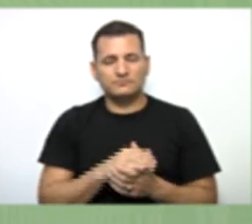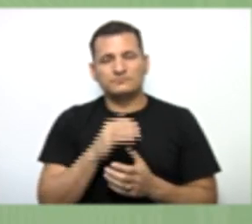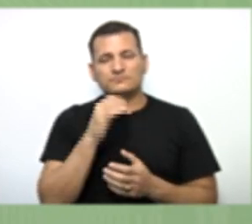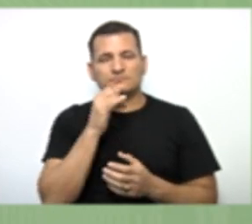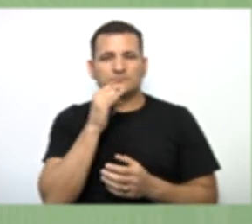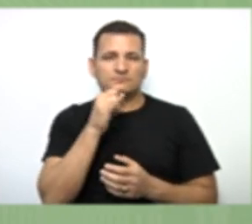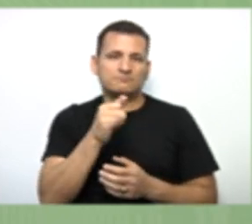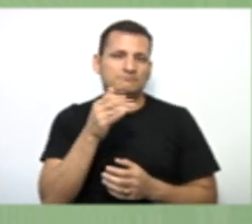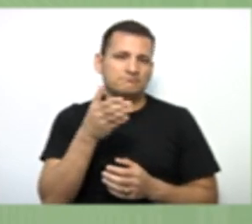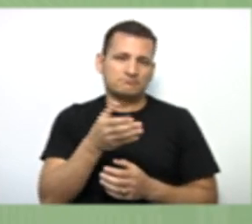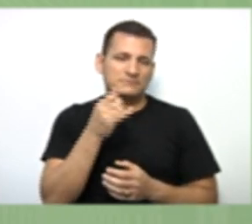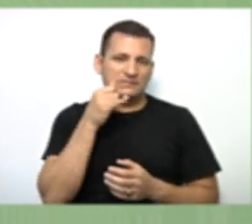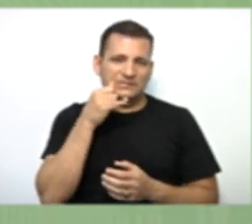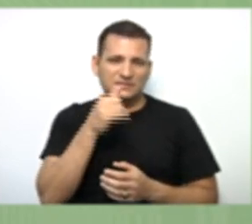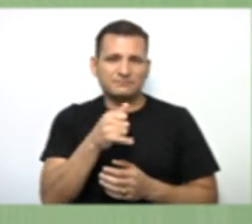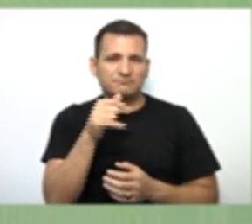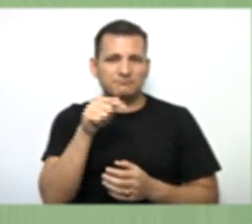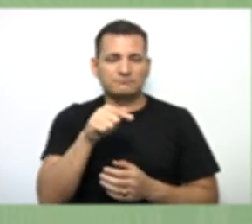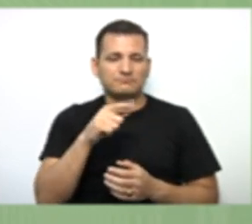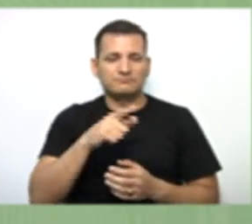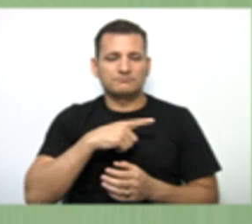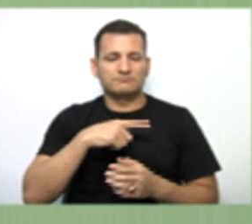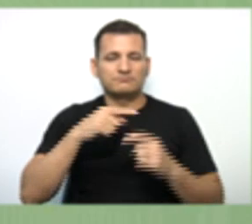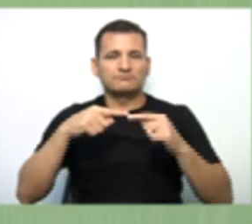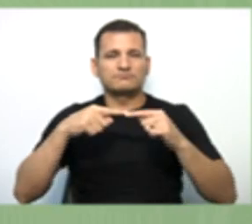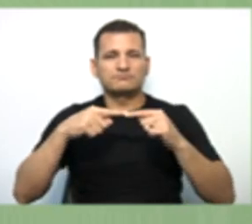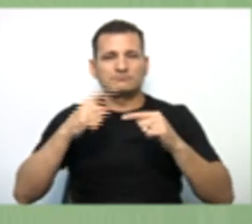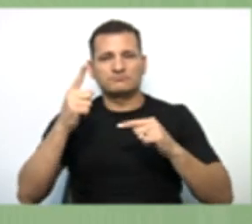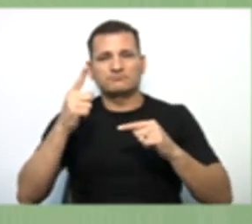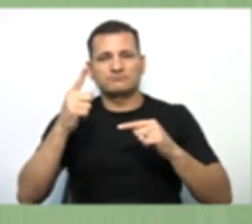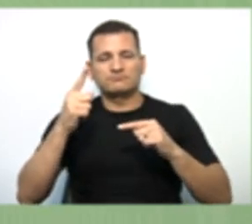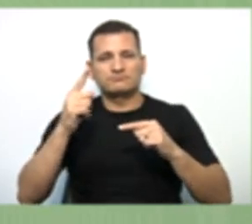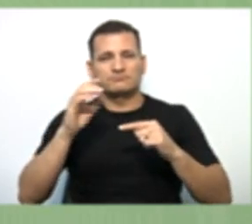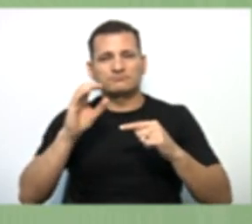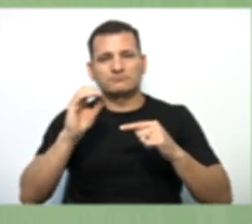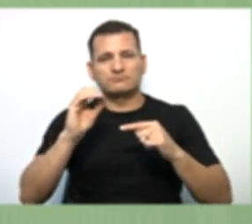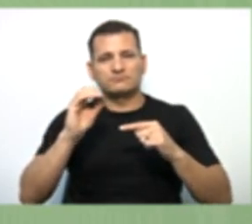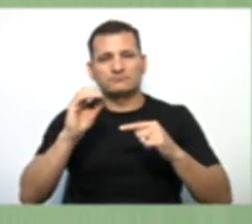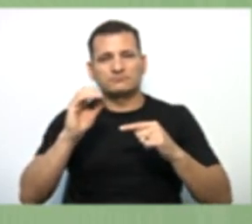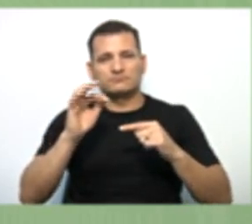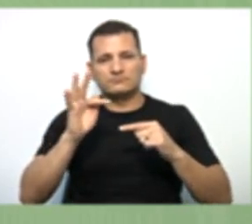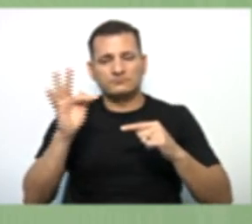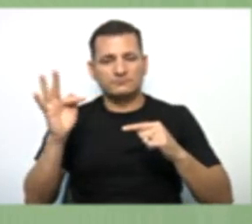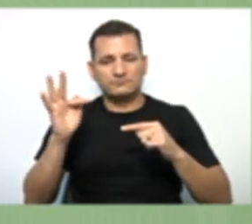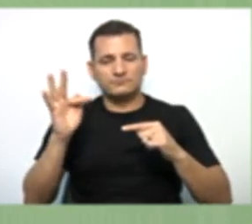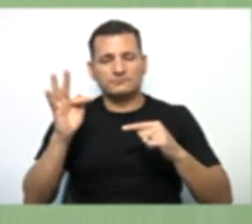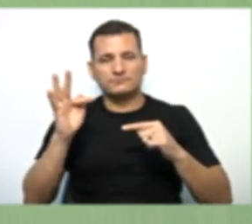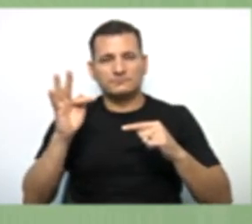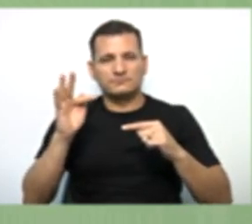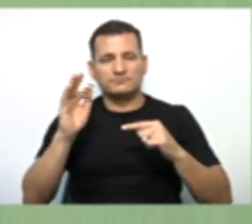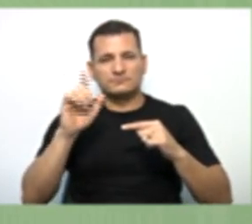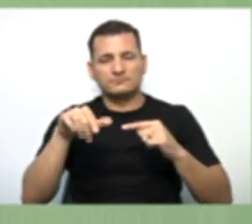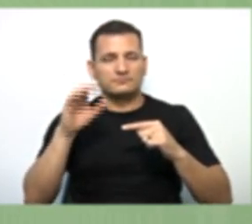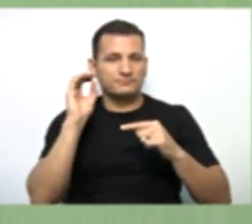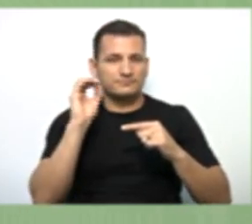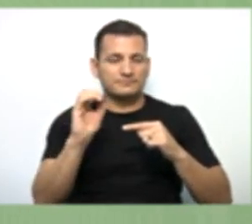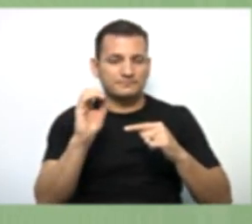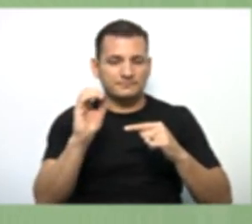está desligado, não tem o circuito fechado, a lâmpada está apagada, então esse é o bit zero, é o circuito,